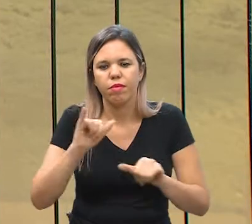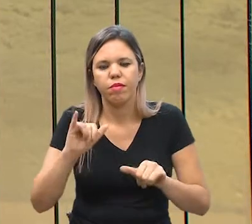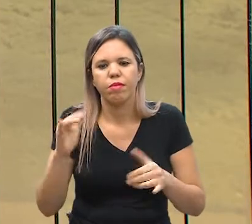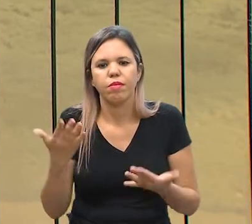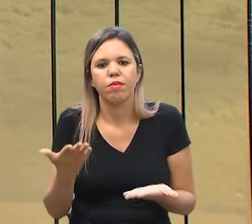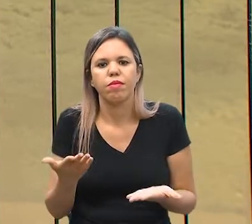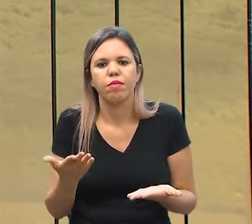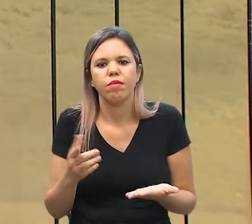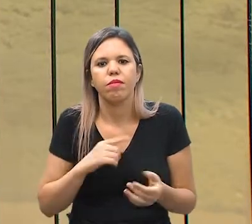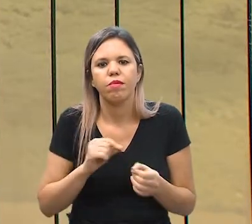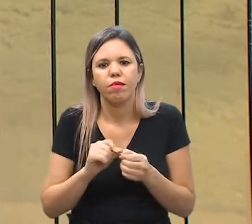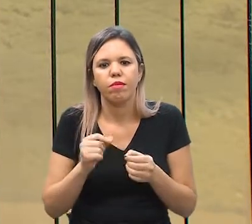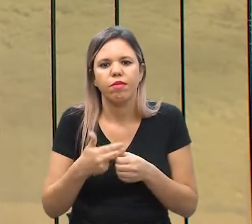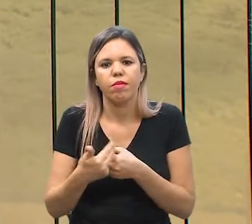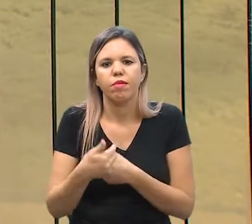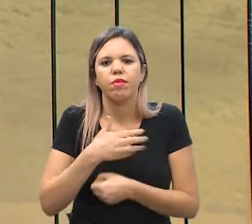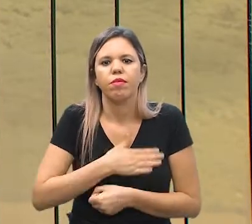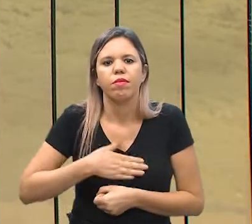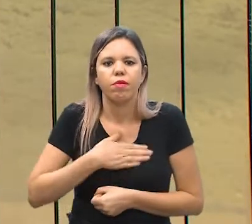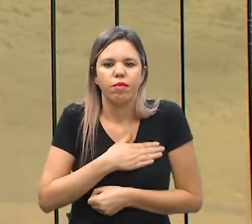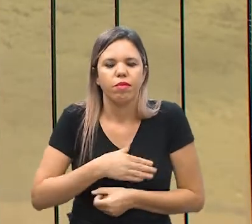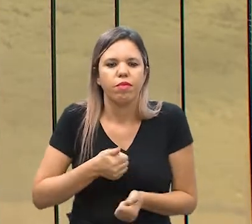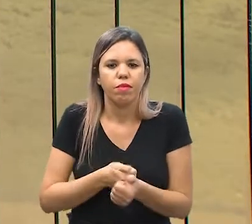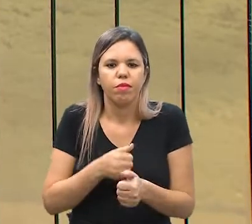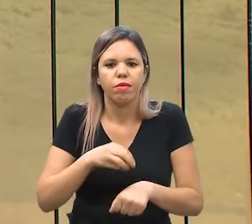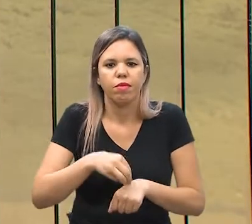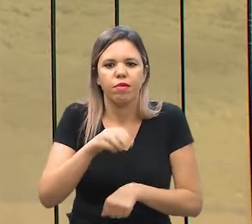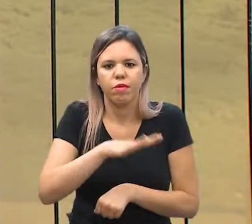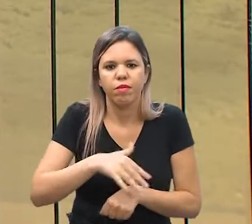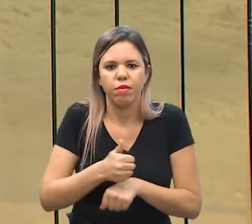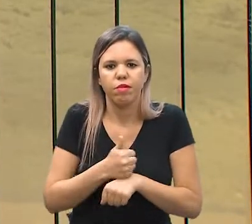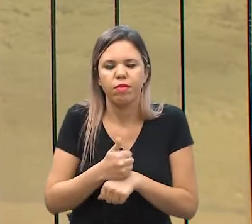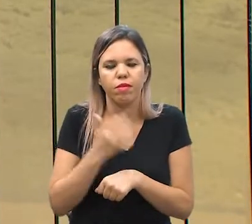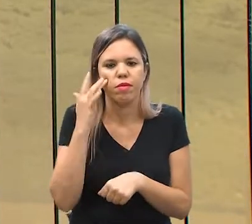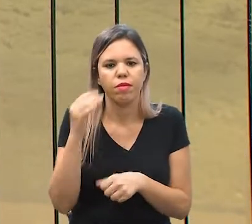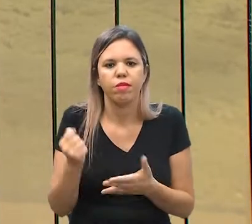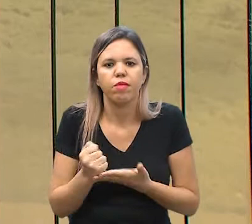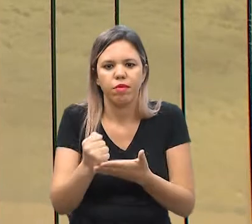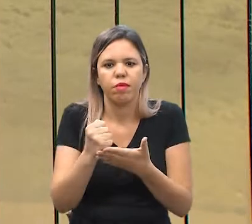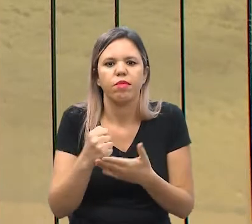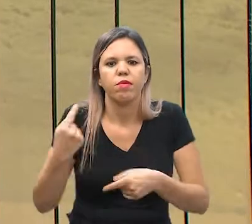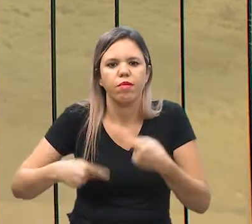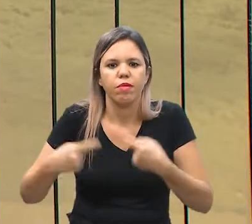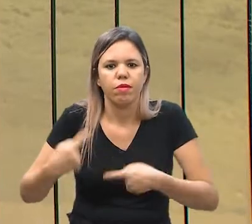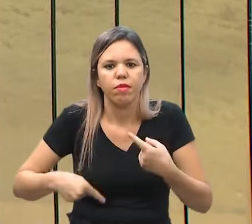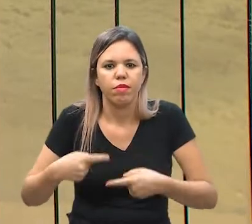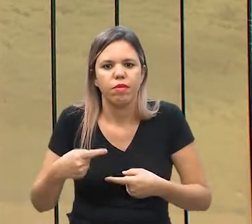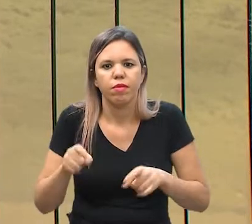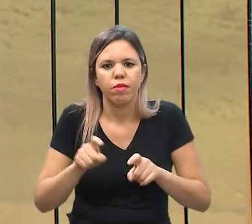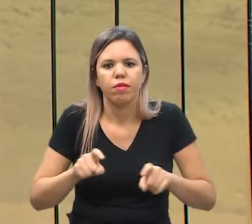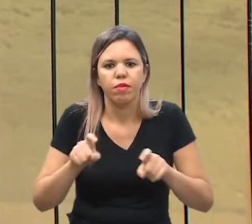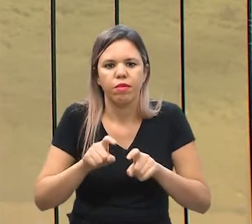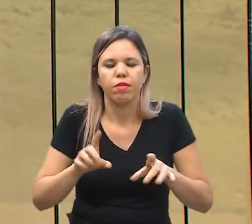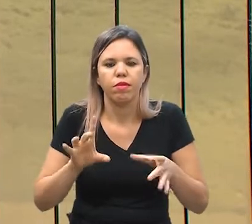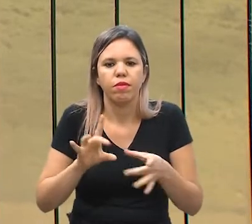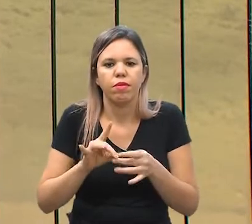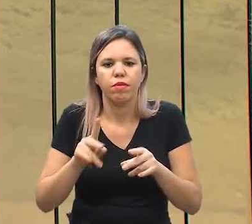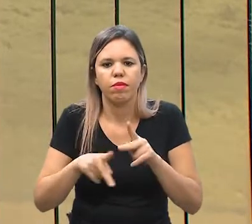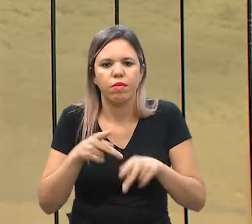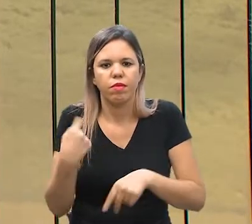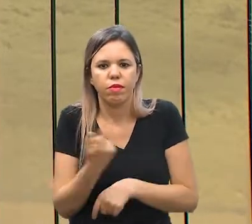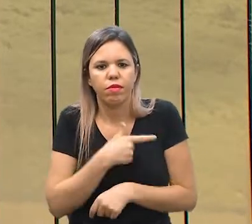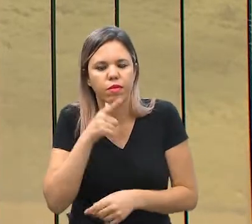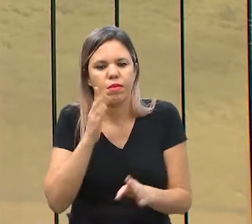tem uma matéria que eu fiz na Unicamp que eu gostaria muito de seguir mestrado nessa área, que eu acho que pode ajudar muito a política, que é a computação afetiva, né? Pra gente